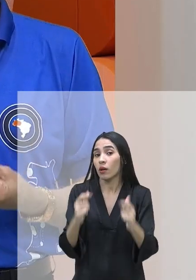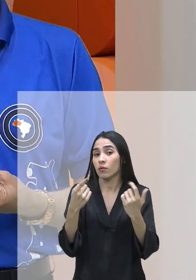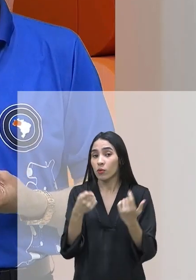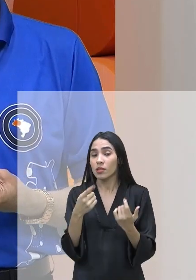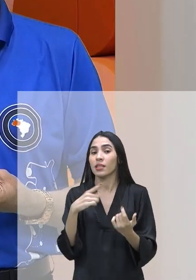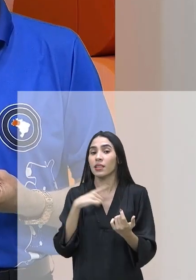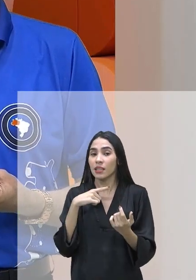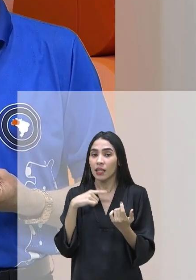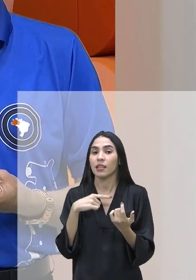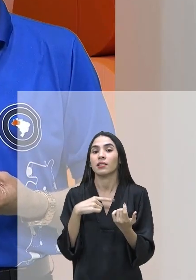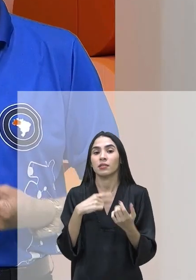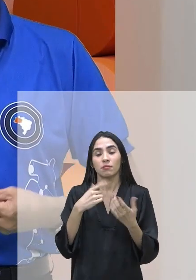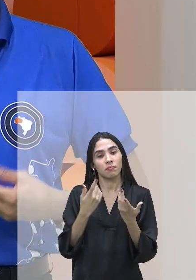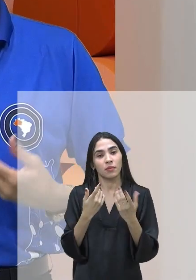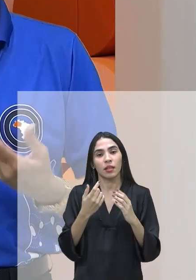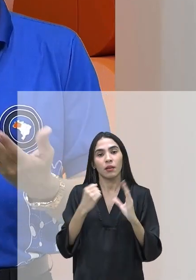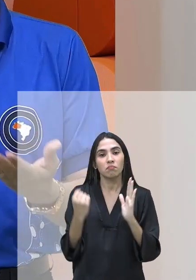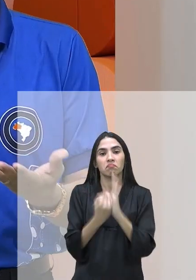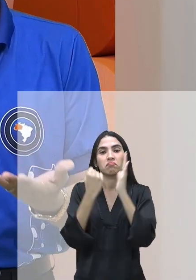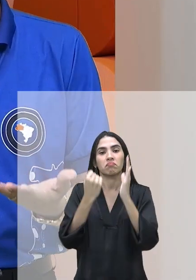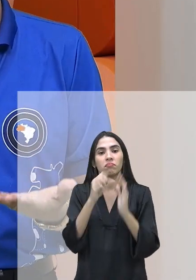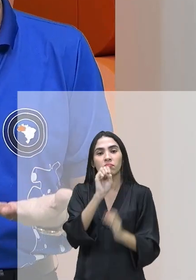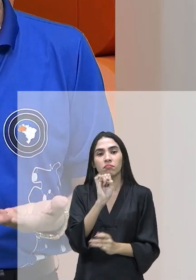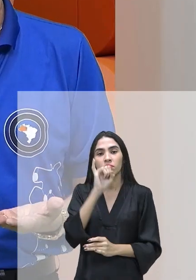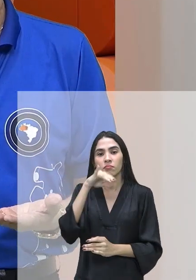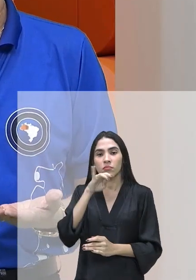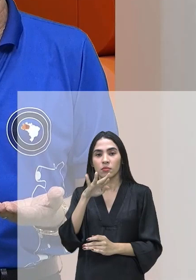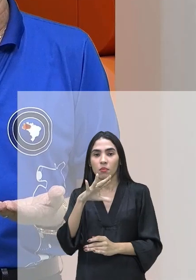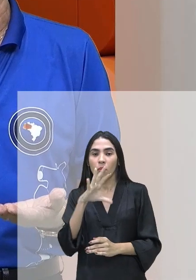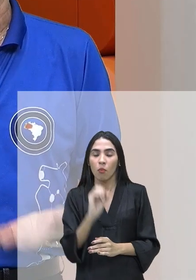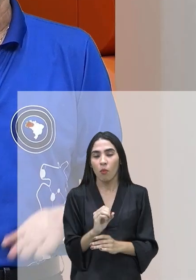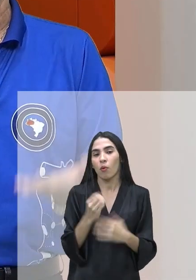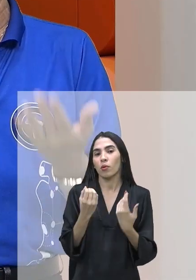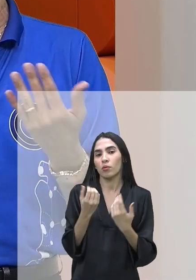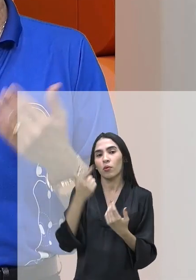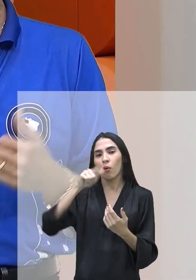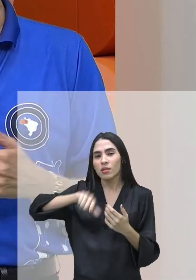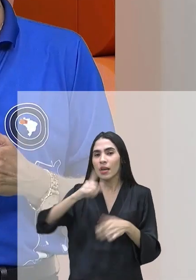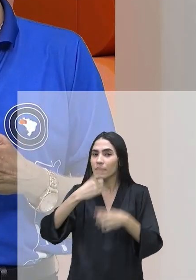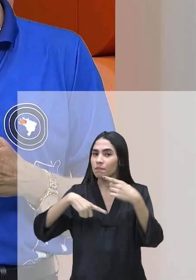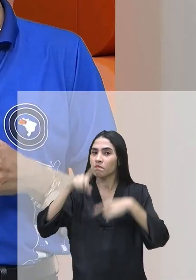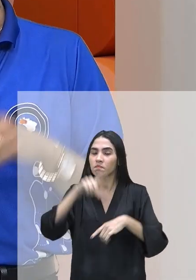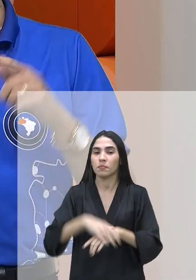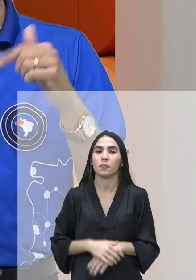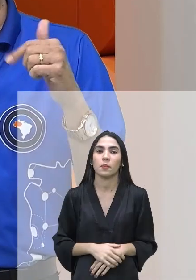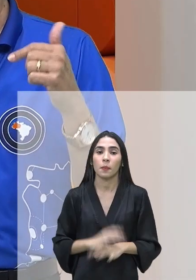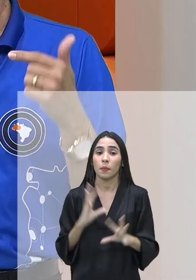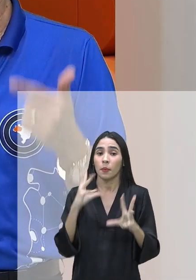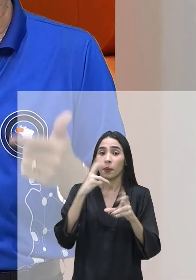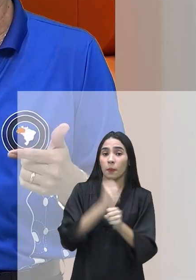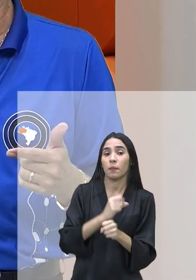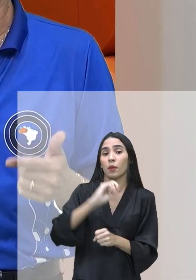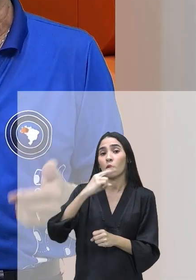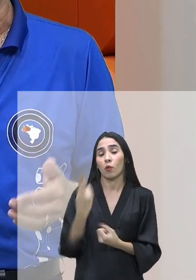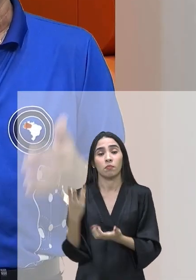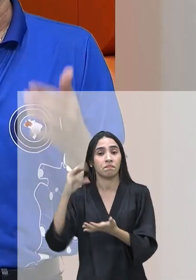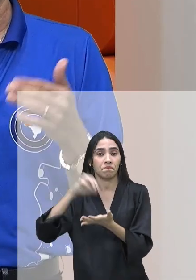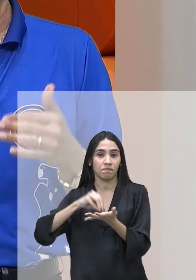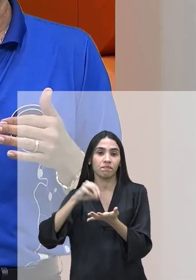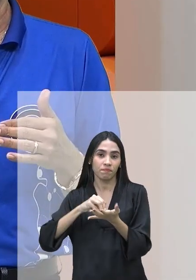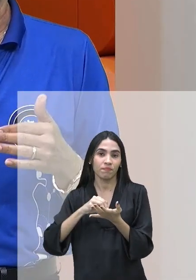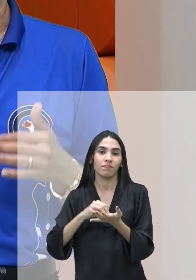um capital simbólico que lhe dá esses favorecimentos. É a soma ou a